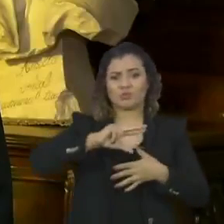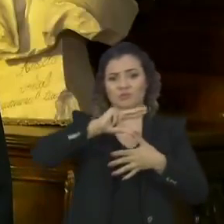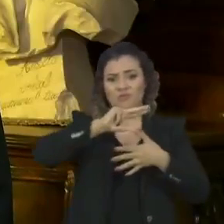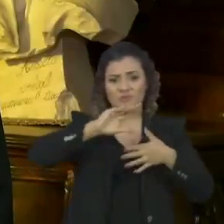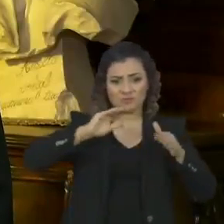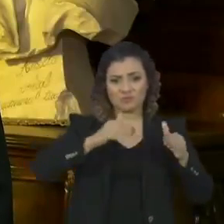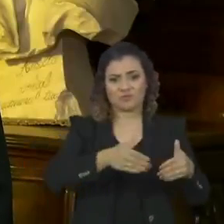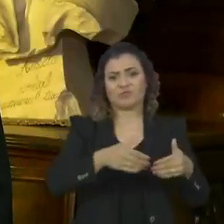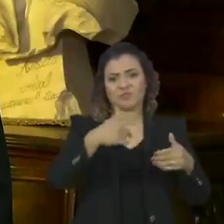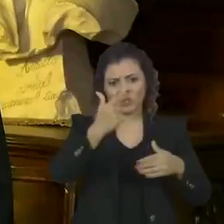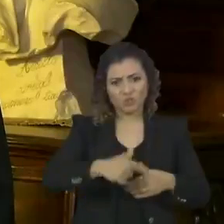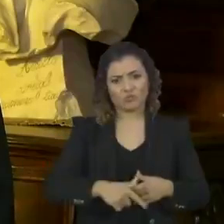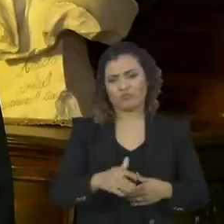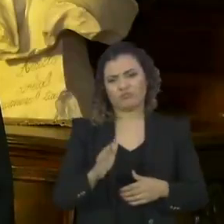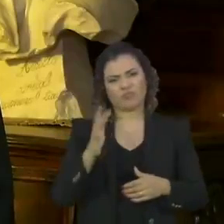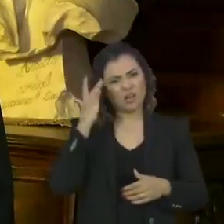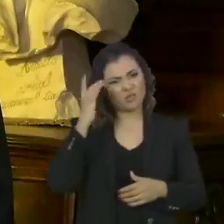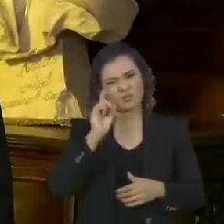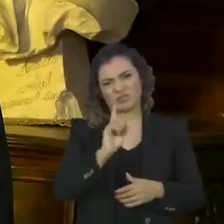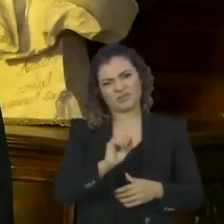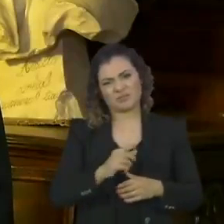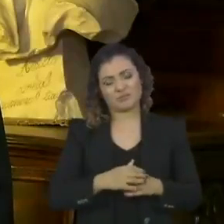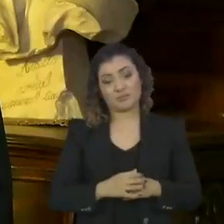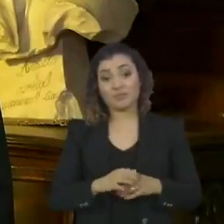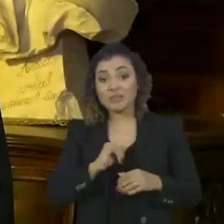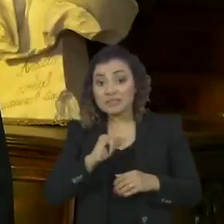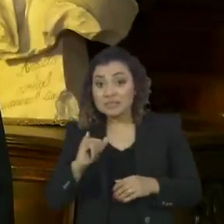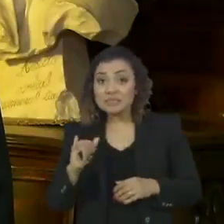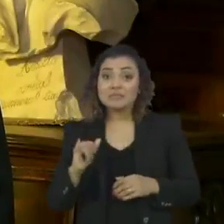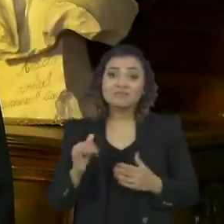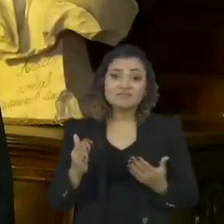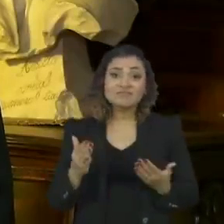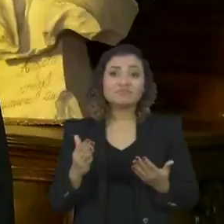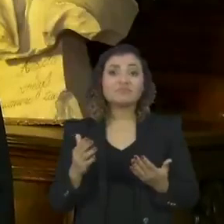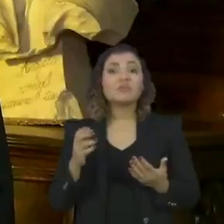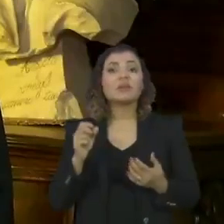especialmente para a América Latina. Certo. Mas se voltaria certamente a olhar para um outro continente.